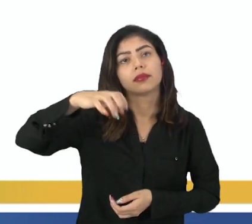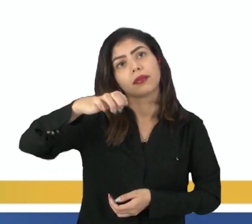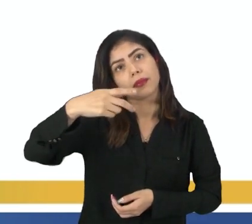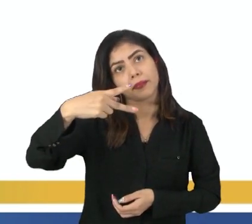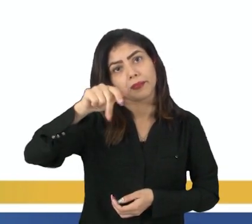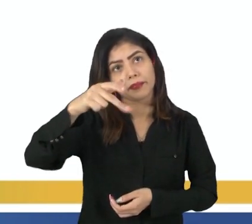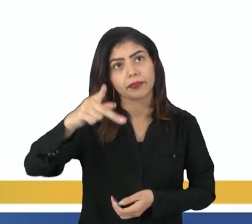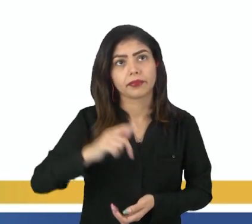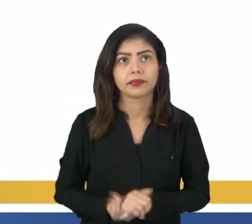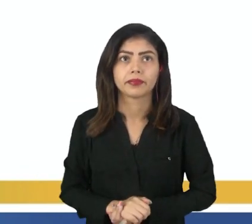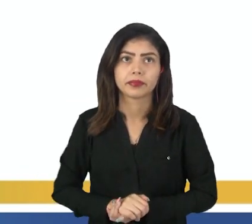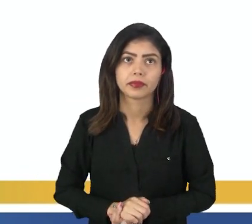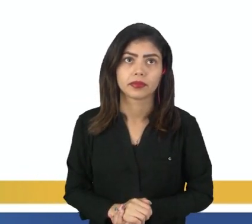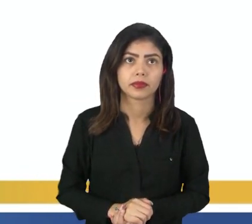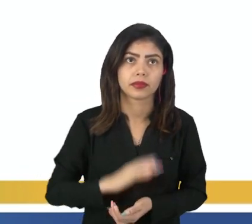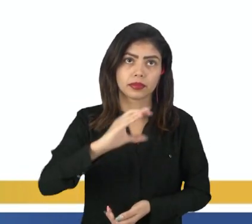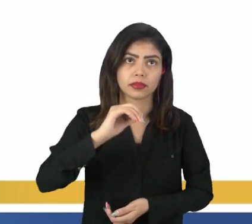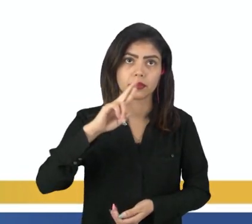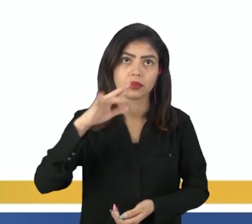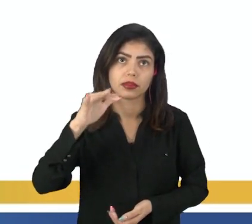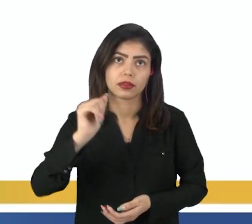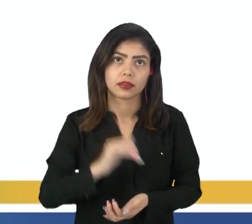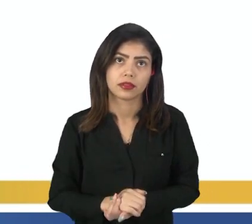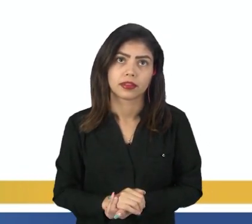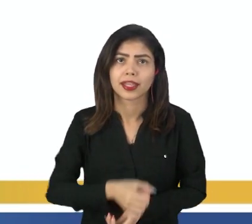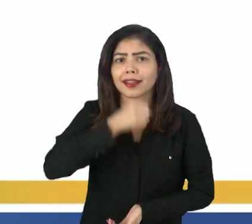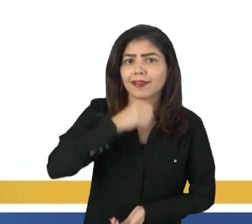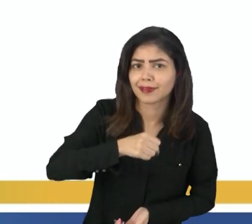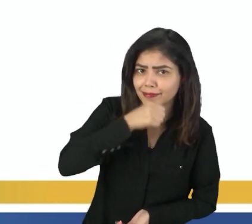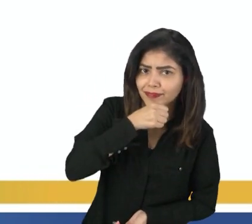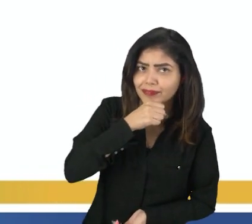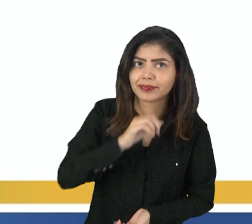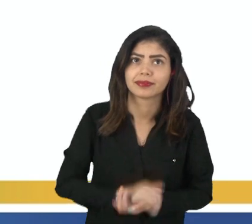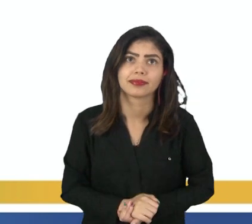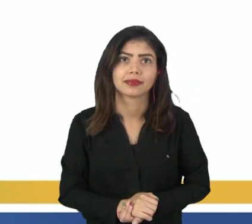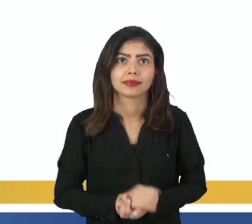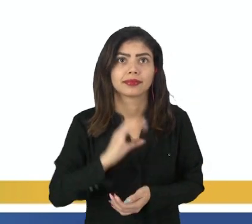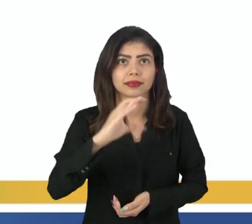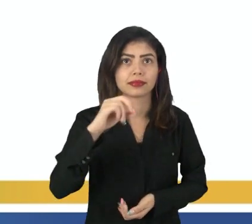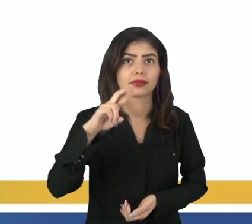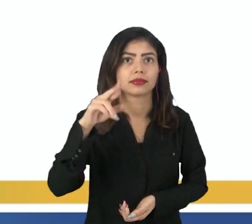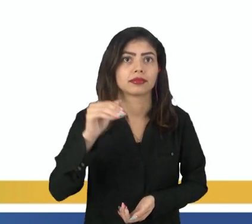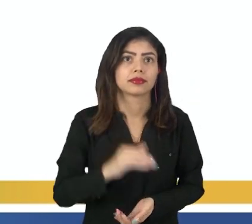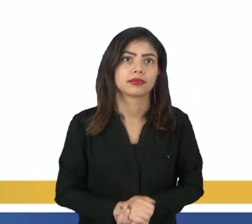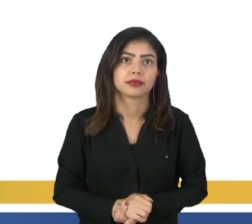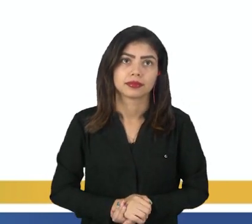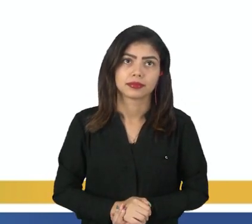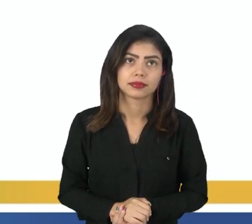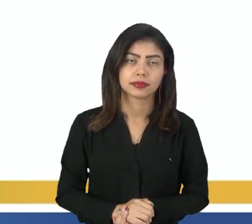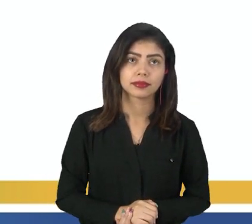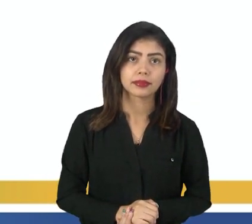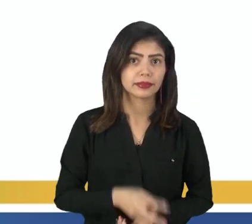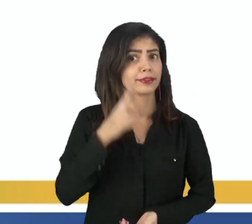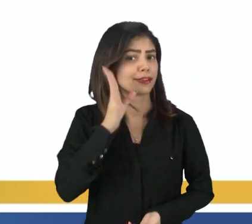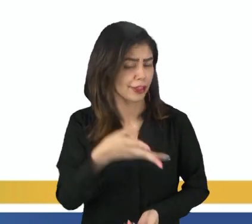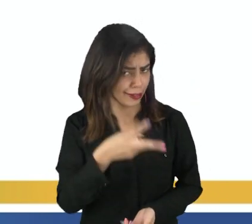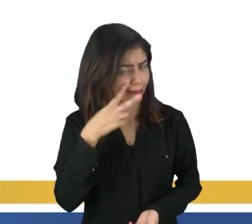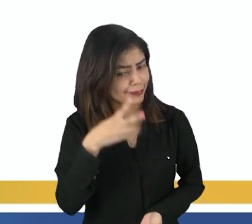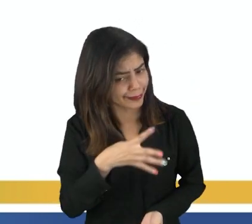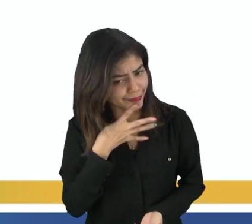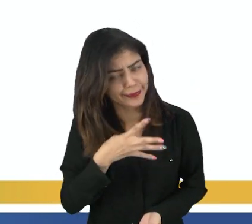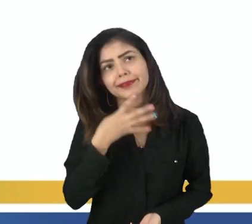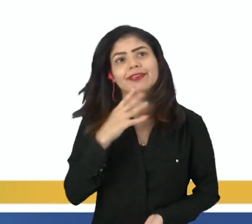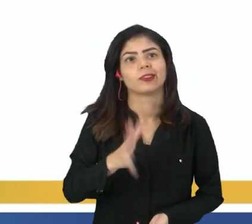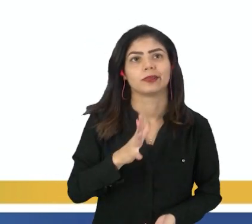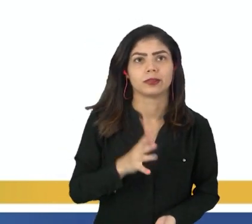mingaú, aquilo que empapa, coroca, vem do tupi-curuque, velha coroca, já deve ter ouvido esse